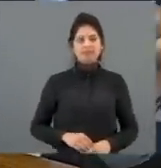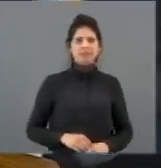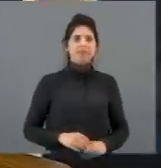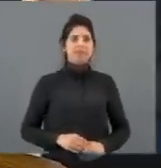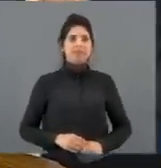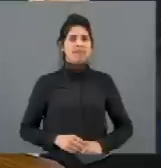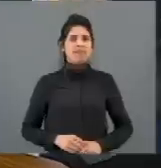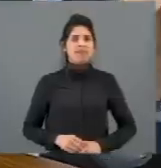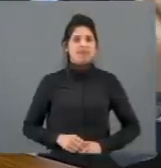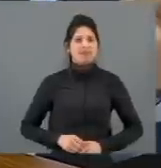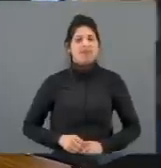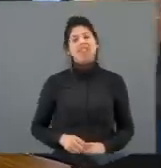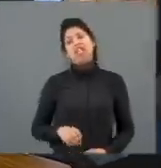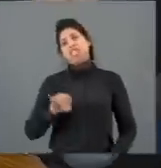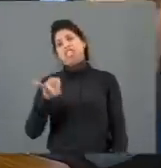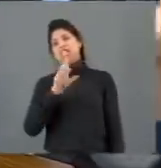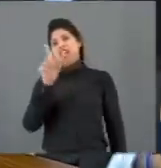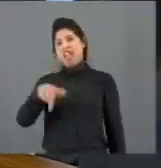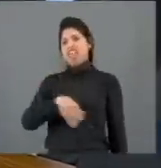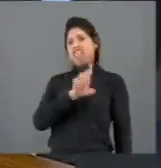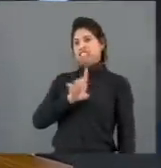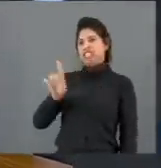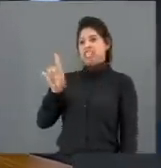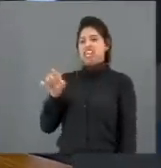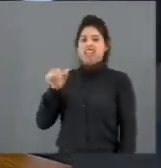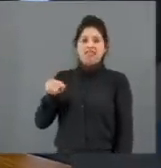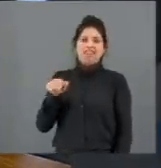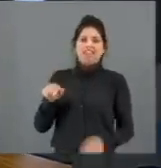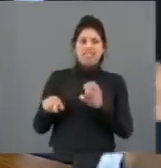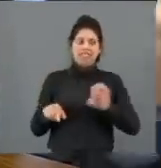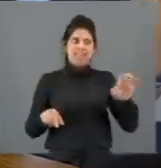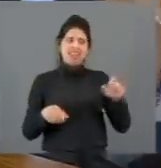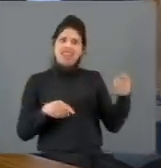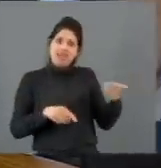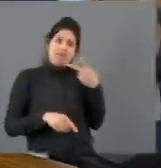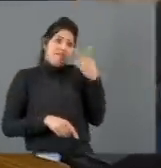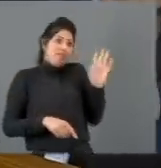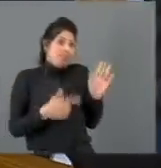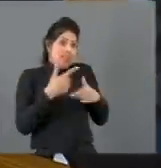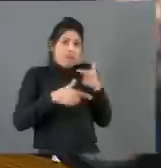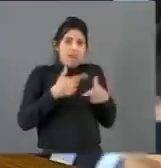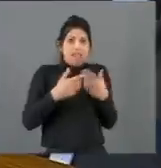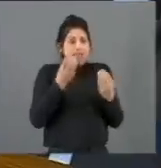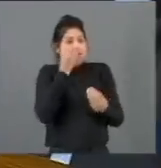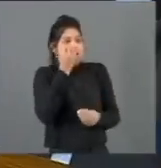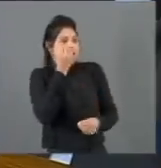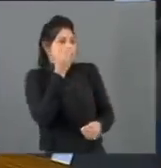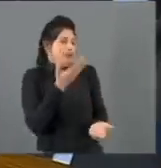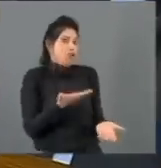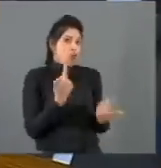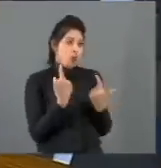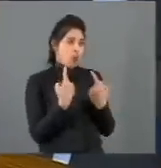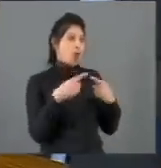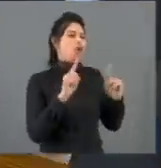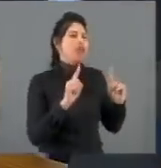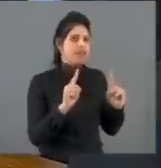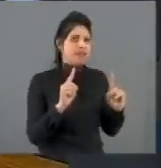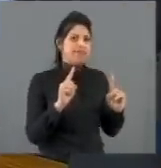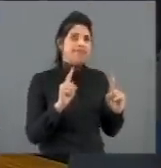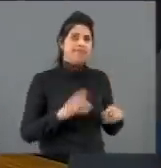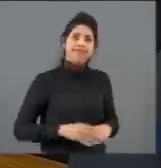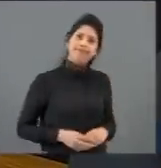Porque se fosse de esquerda, a BEI estava trabalhando para causar uma comoção a seu favor.